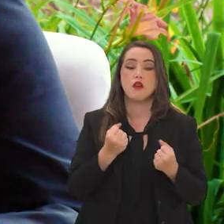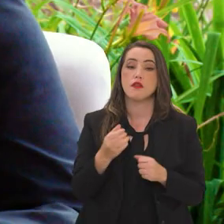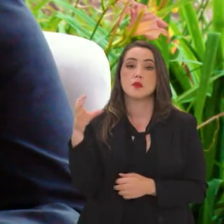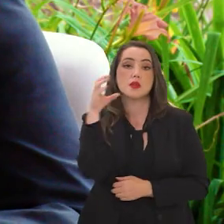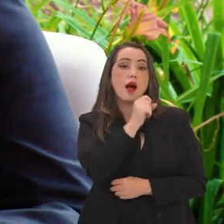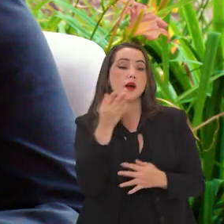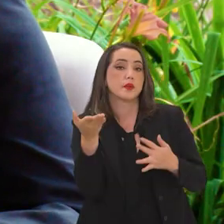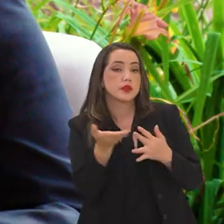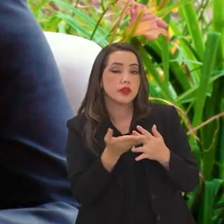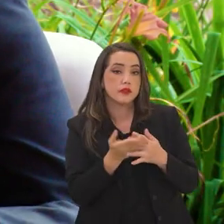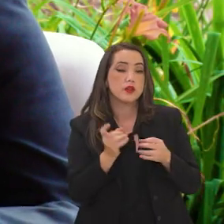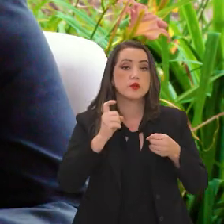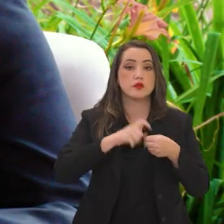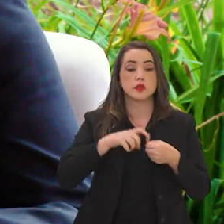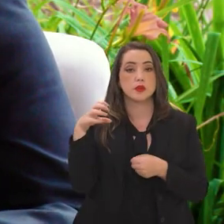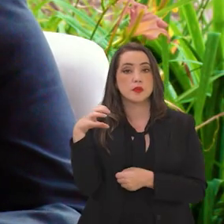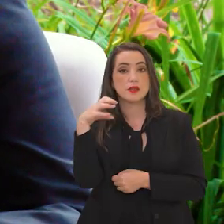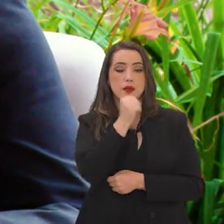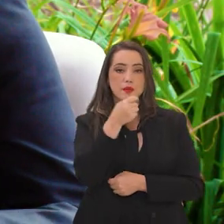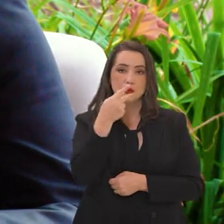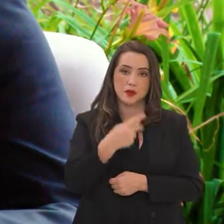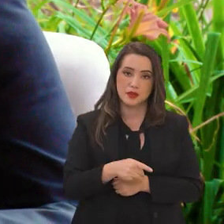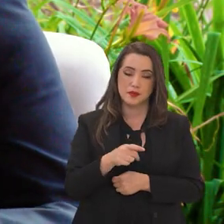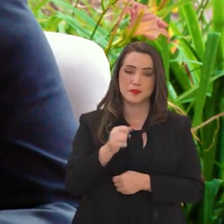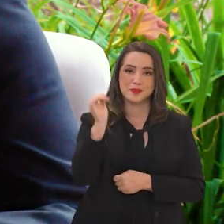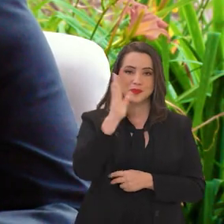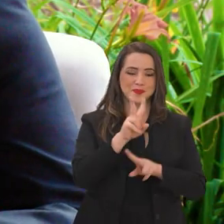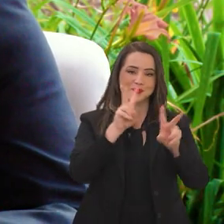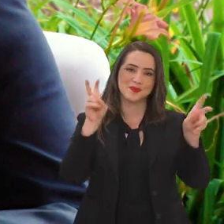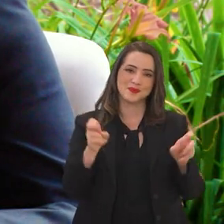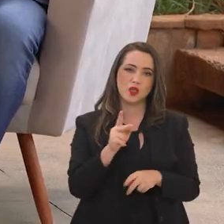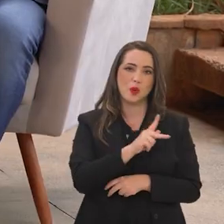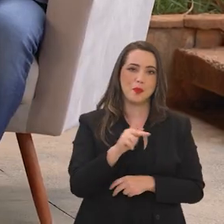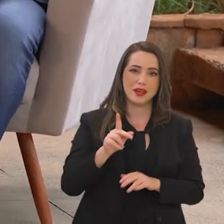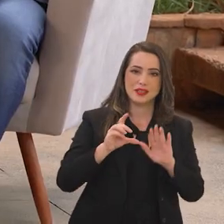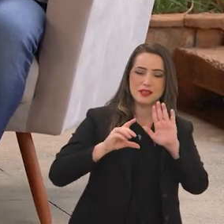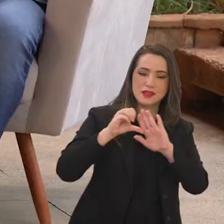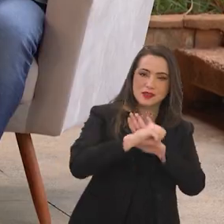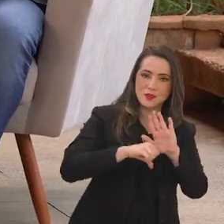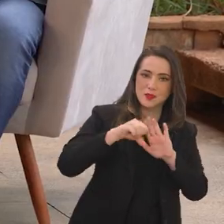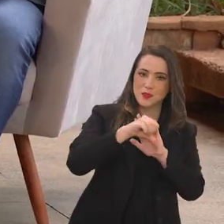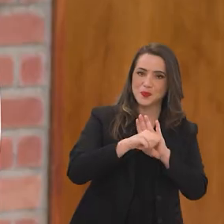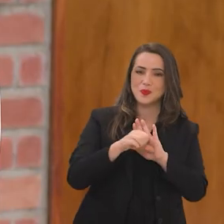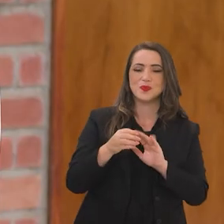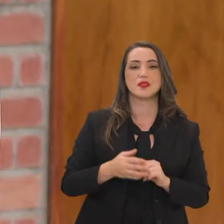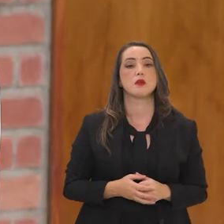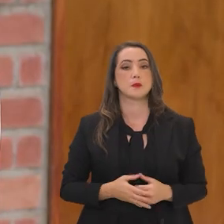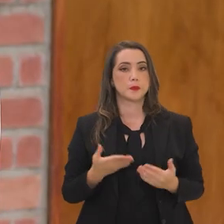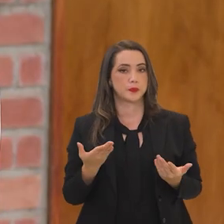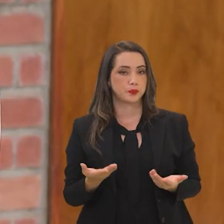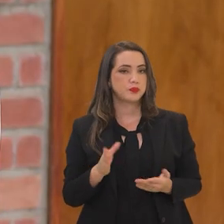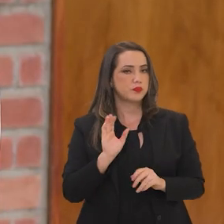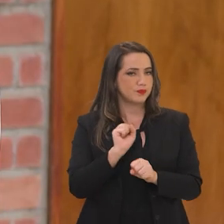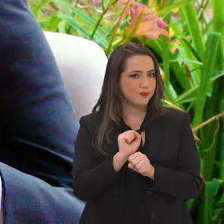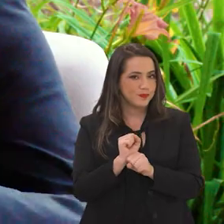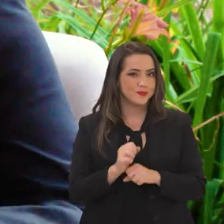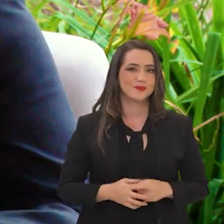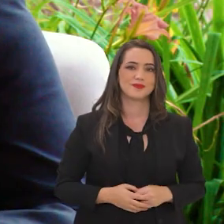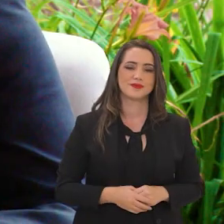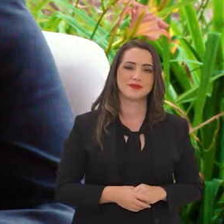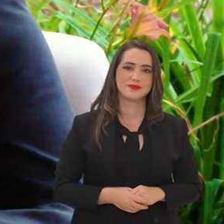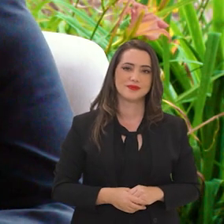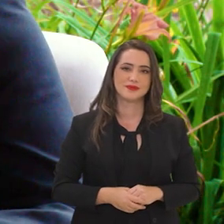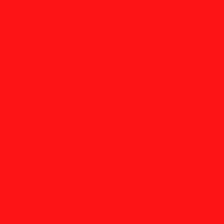vamos para um rápido intervalo e voltamos em instantes aqui no Brasil em pauta com a presidente da Capes Mercedes Bustamante